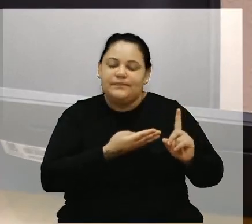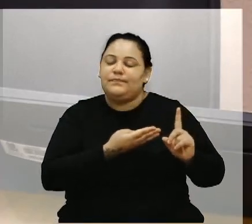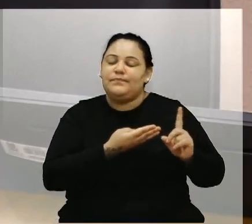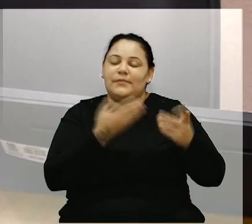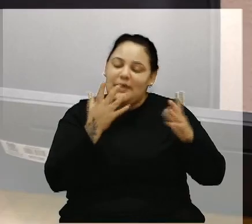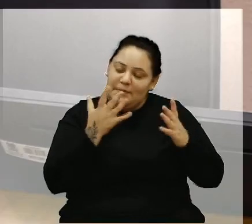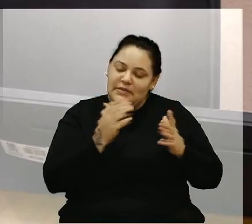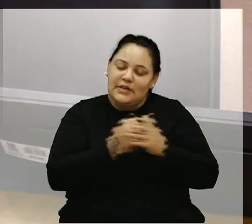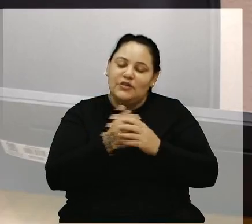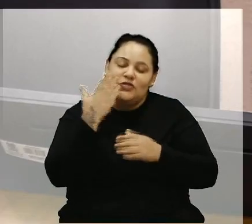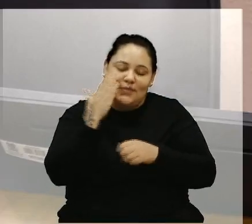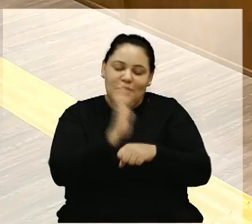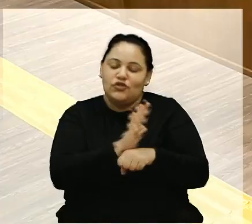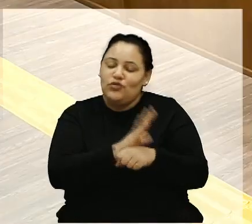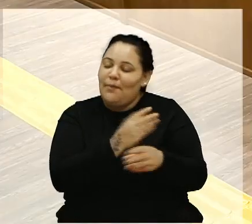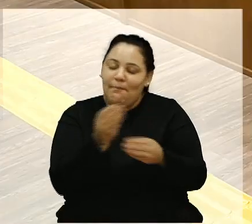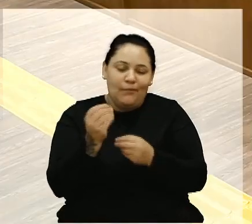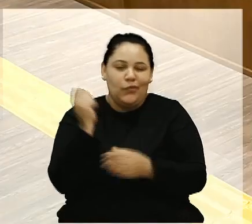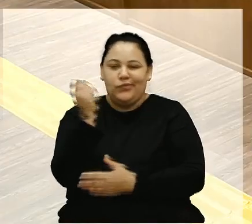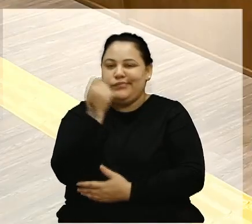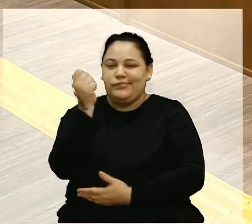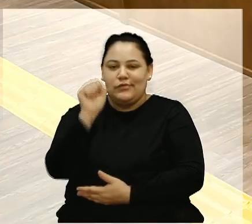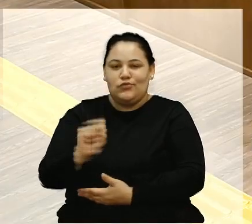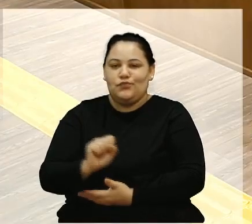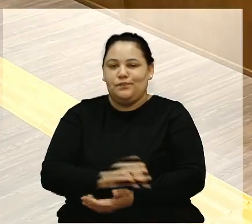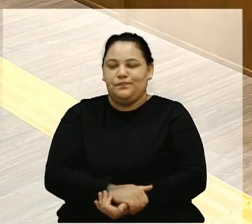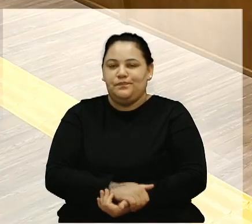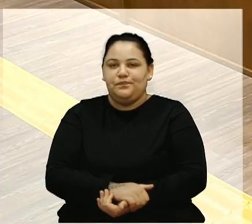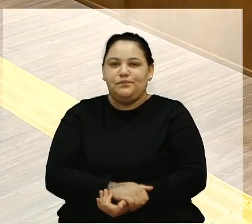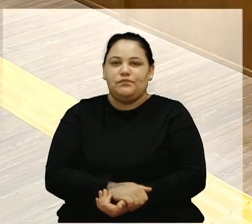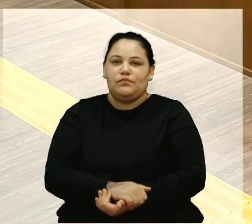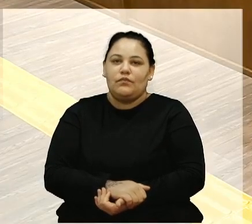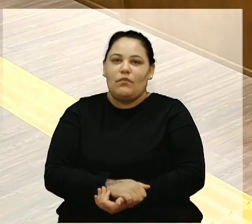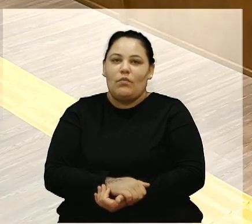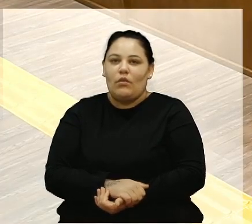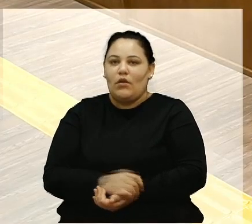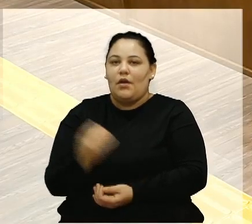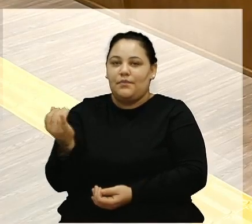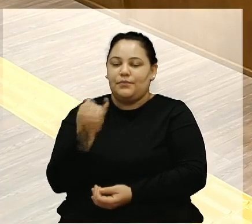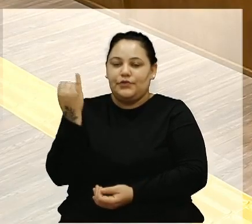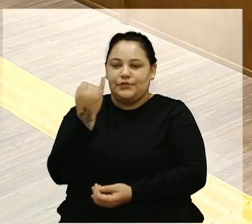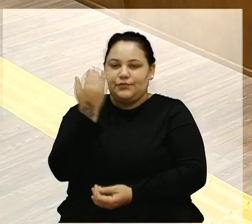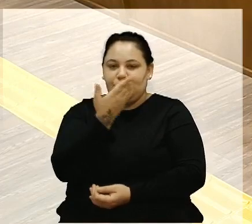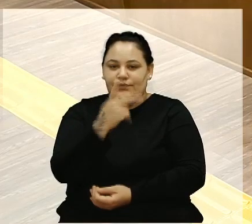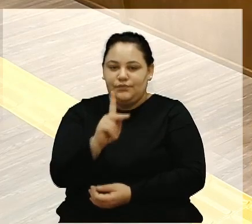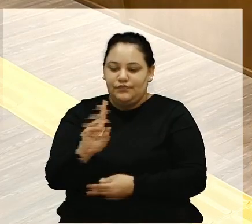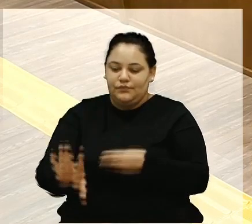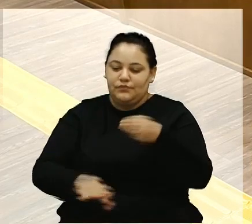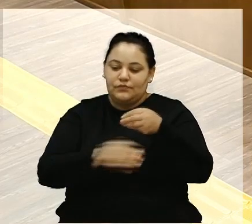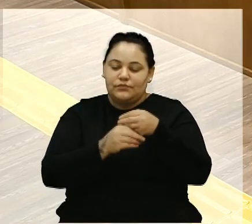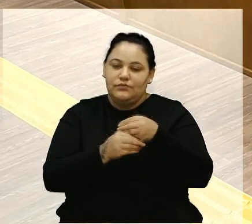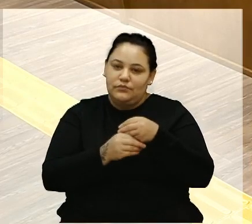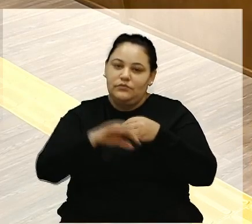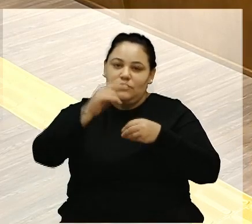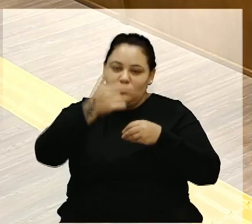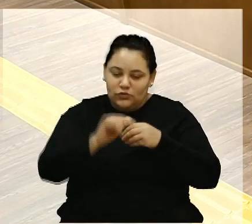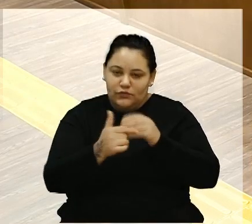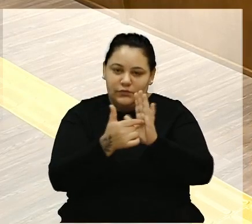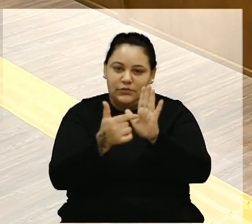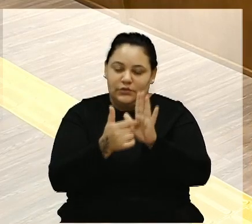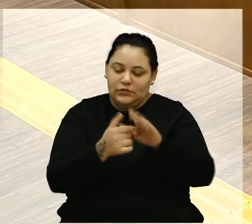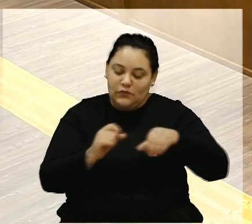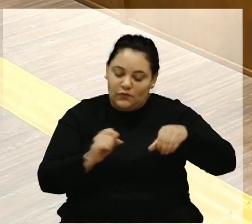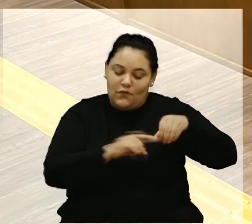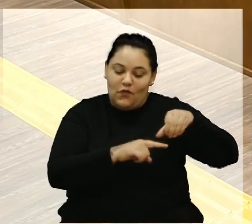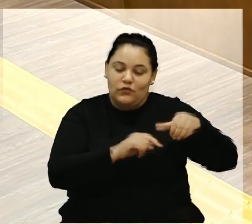ajuda o estado do Rio Grande do Sul. Obrigado, vereador Felipe, importante a sua contribuição. É mais uma demonstração que o futebol tem um